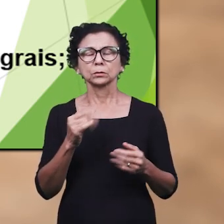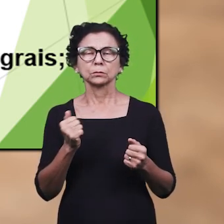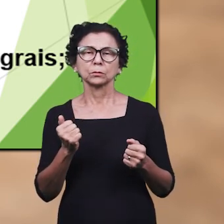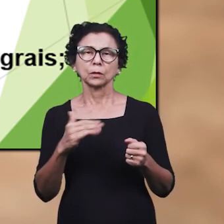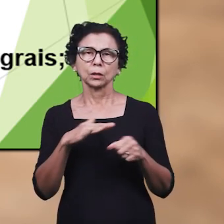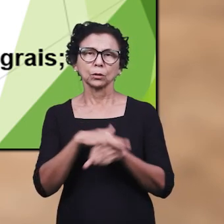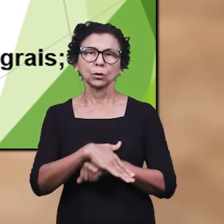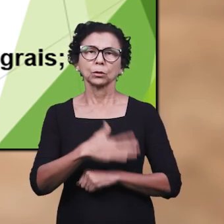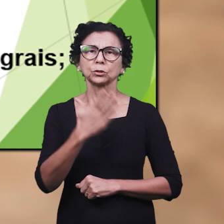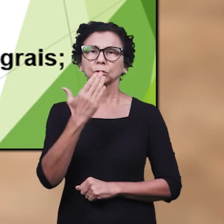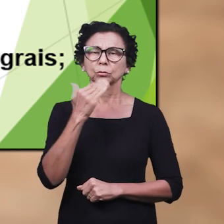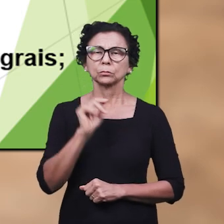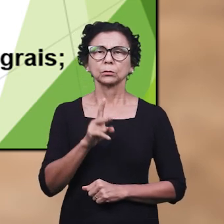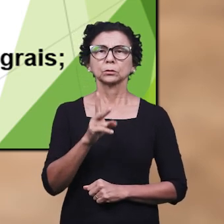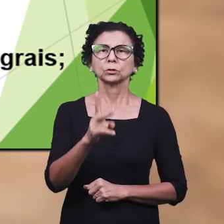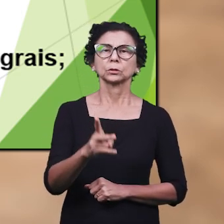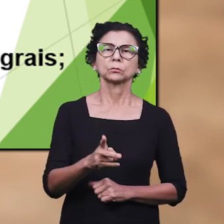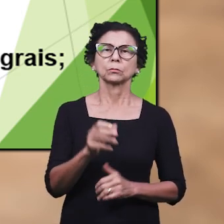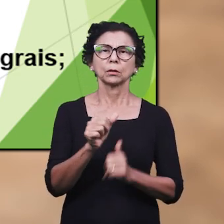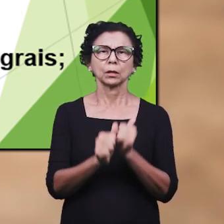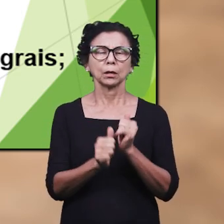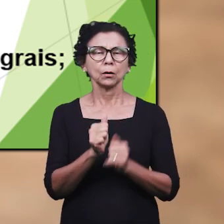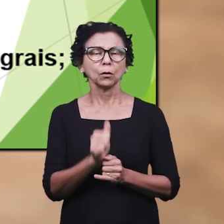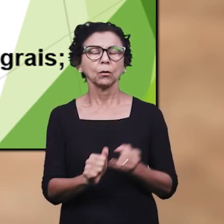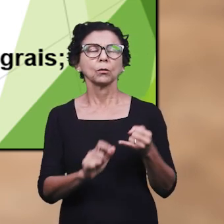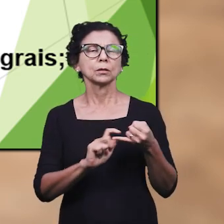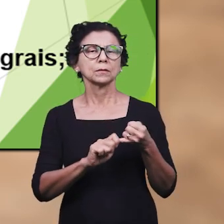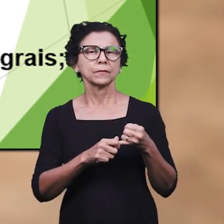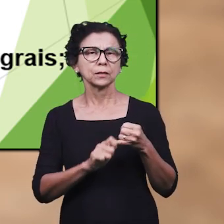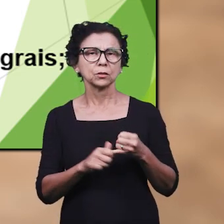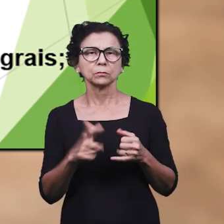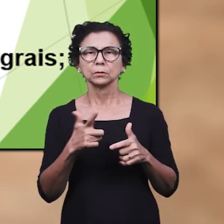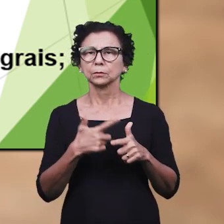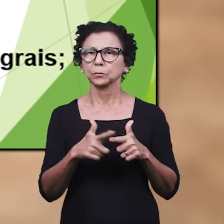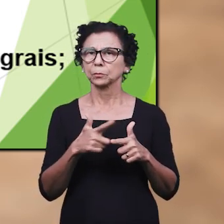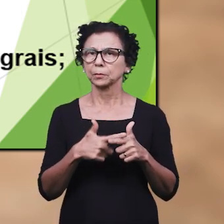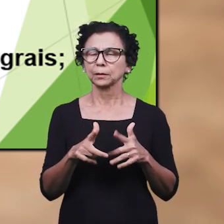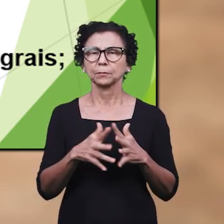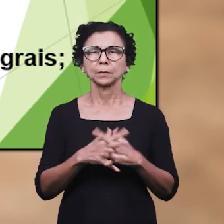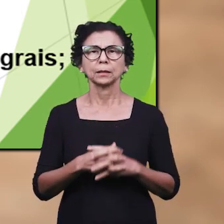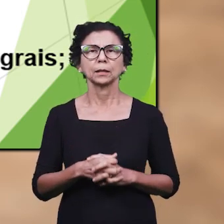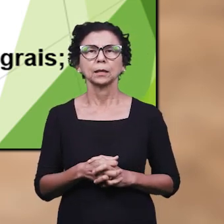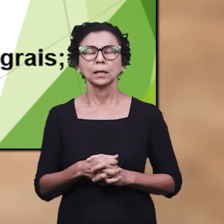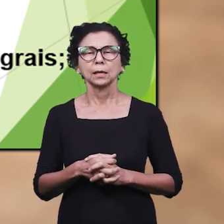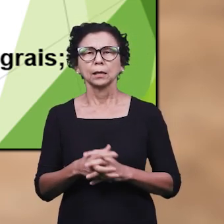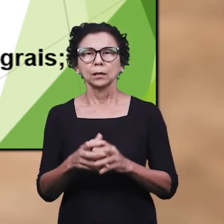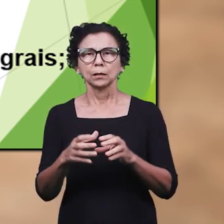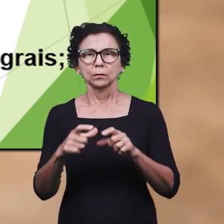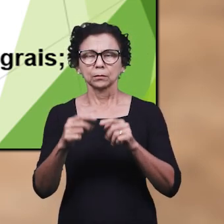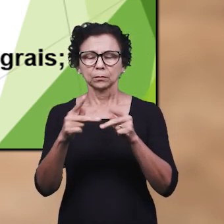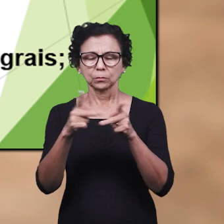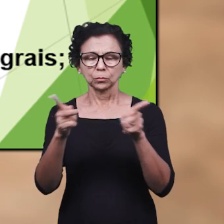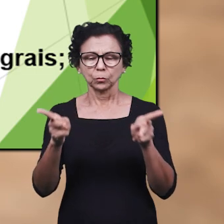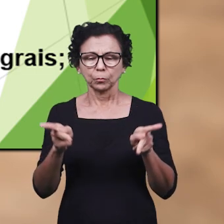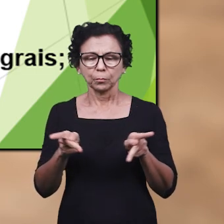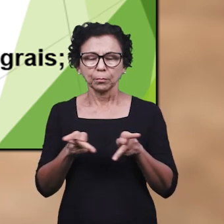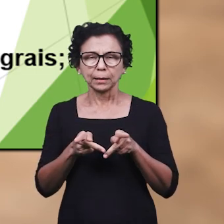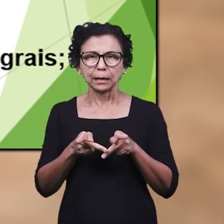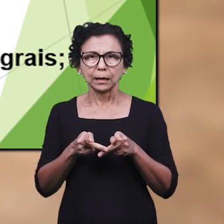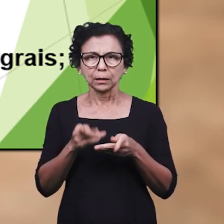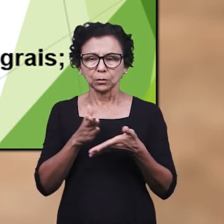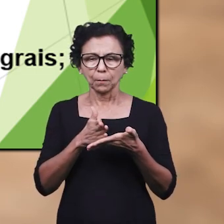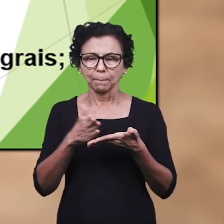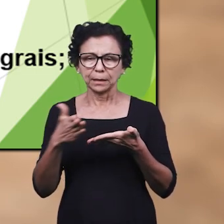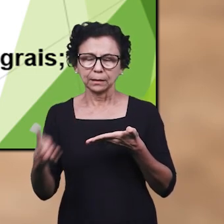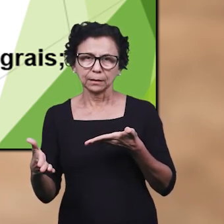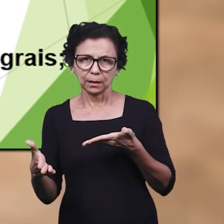continue se alimentando, né, de arroz e feijão, não tem problema nisso. A metade do prato preferencialmente deve ser